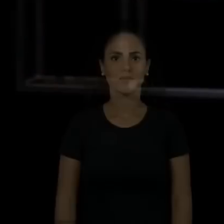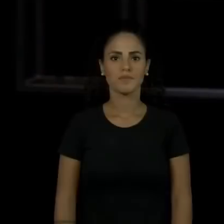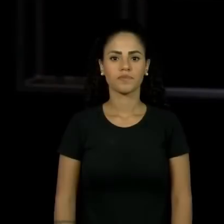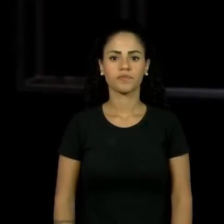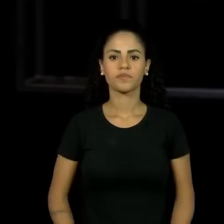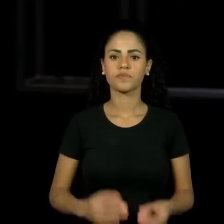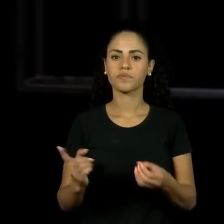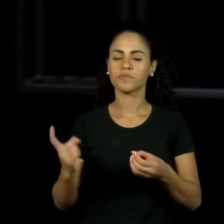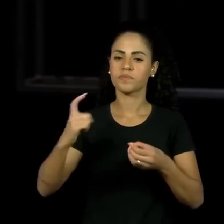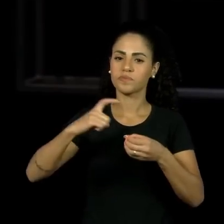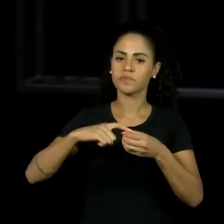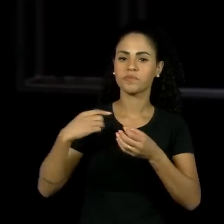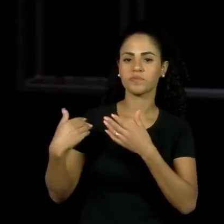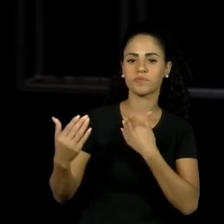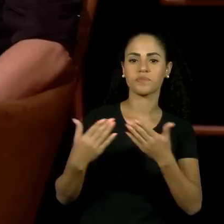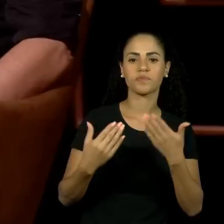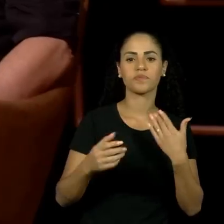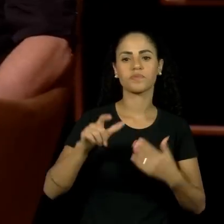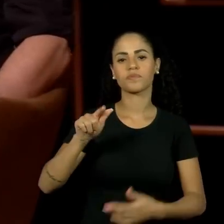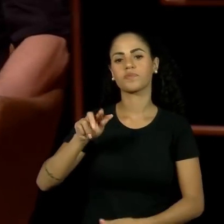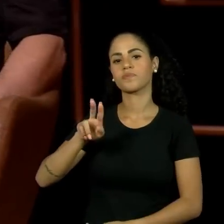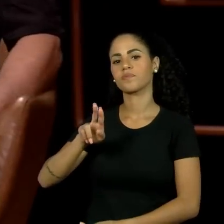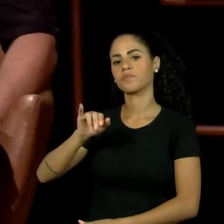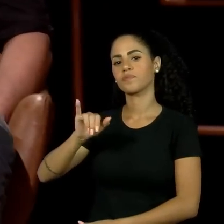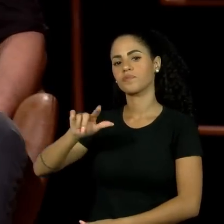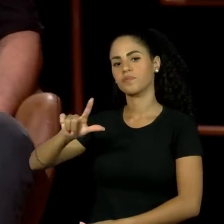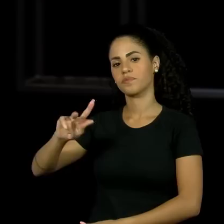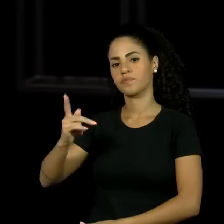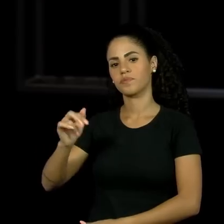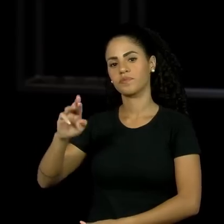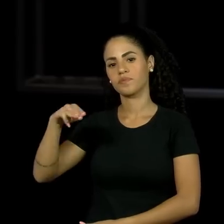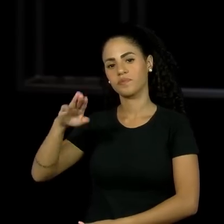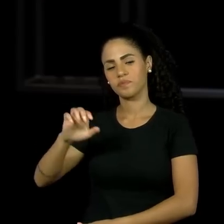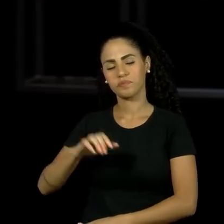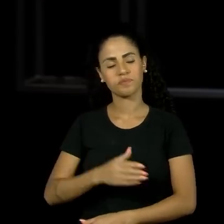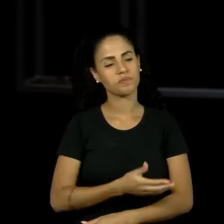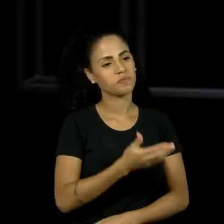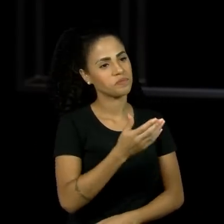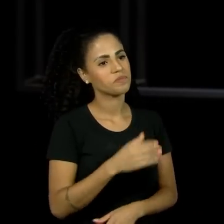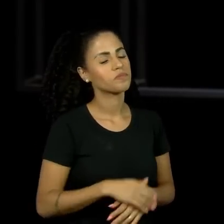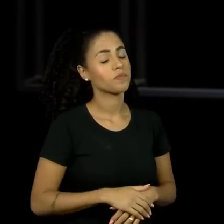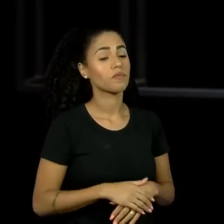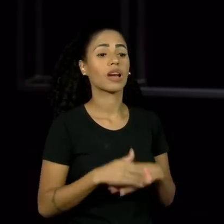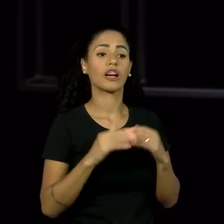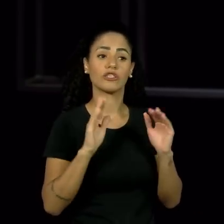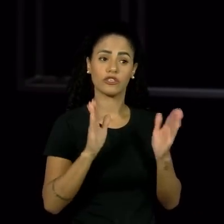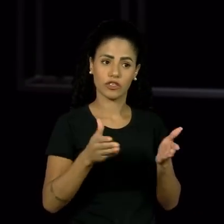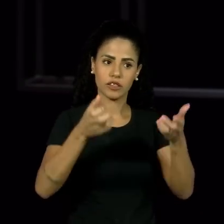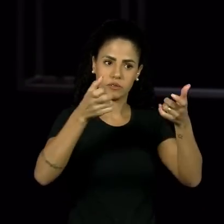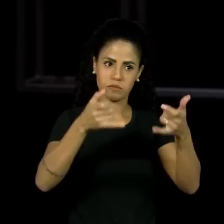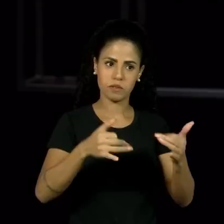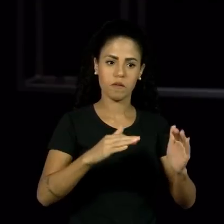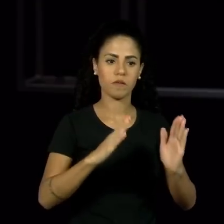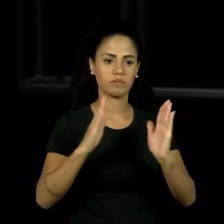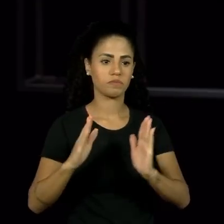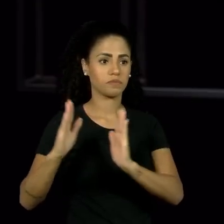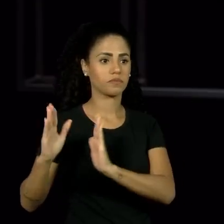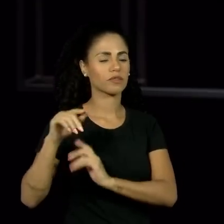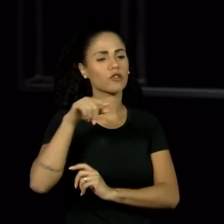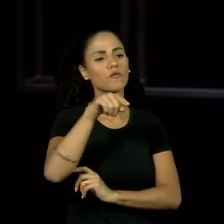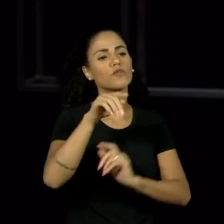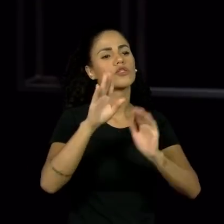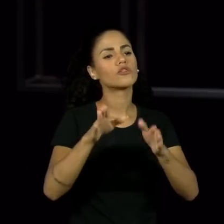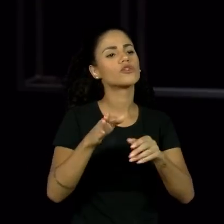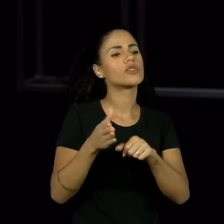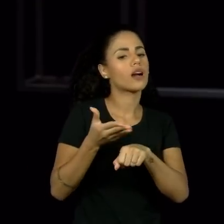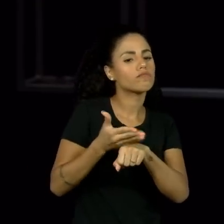Estamos de volta para o nosso bate-papo com Guilherme Leme Garcia. Gui, como a gente já disse antes, há algum tempo você se